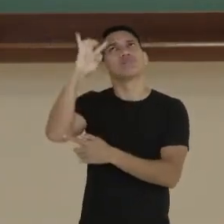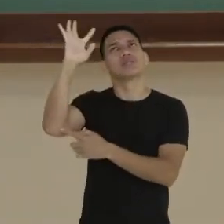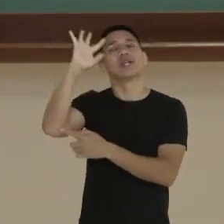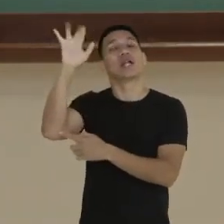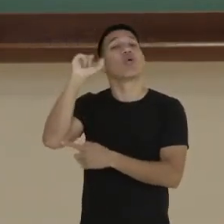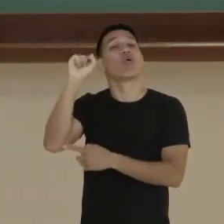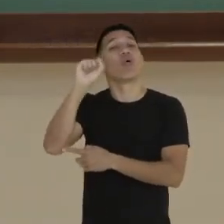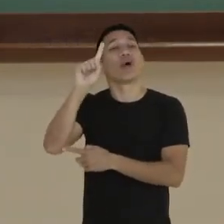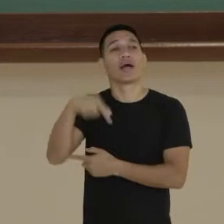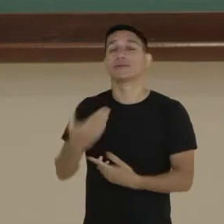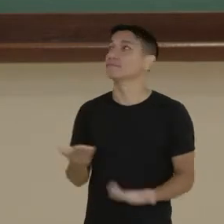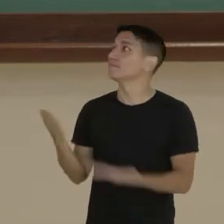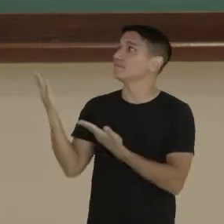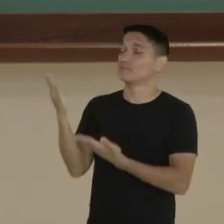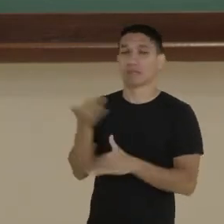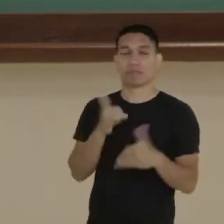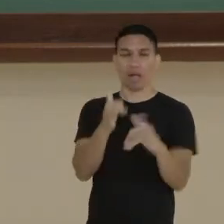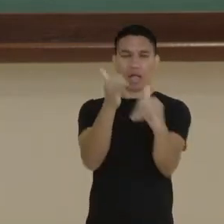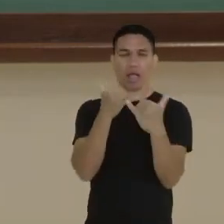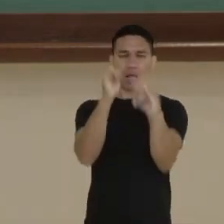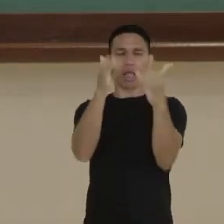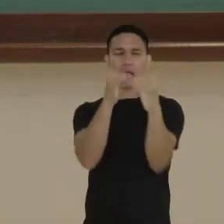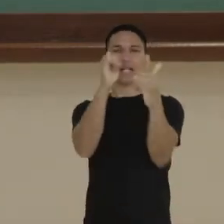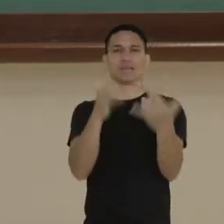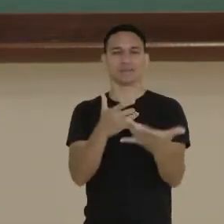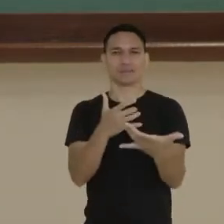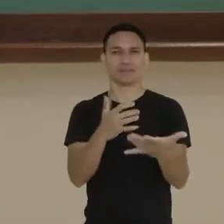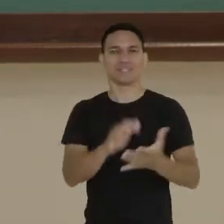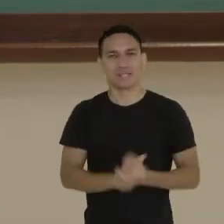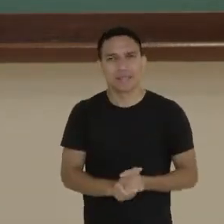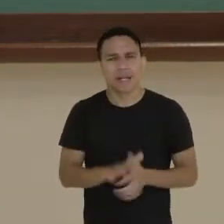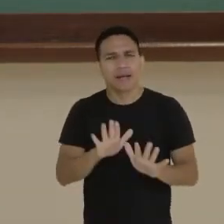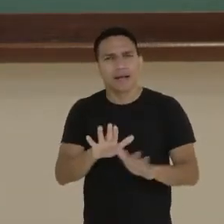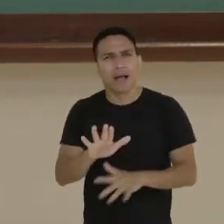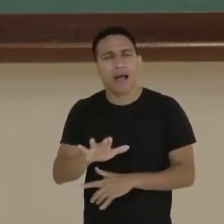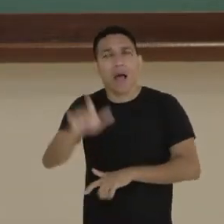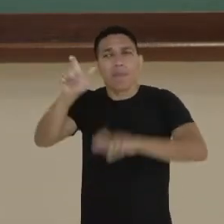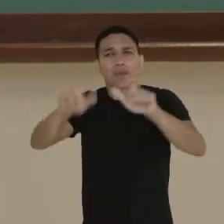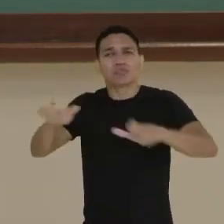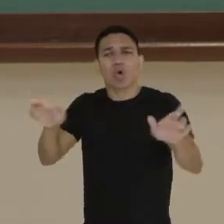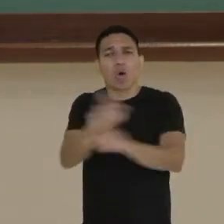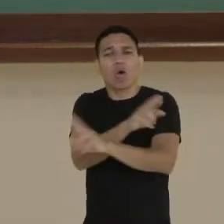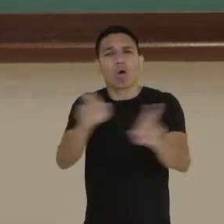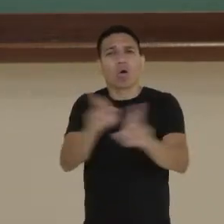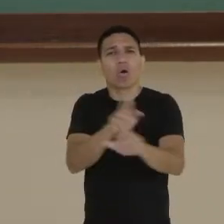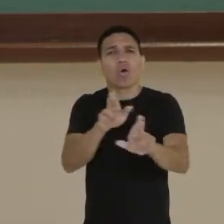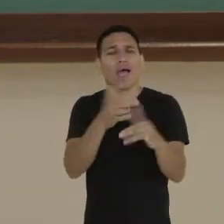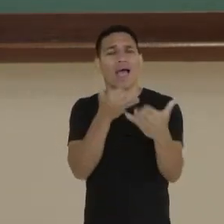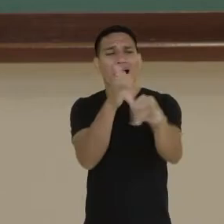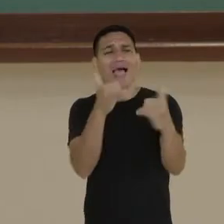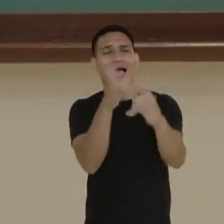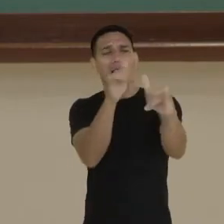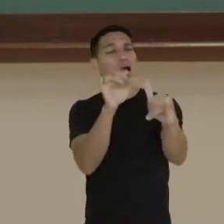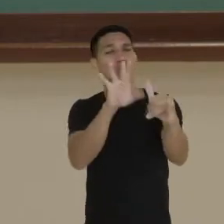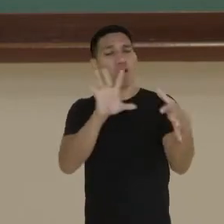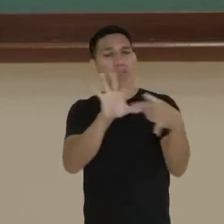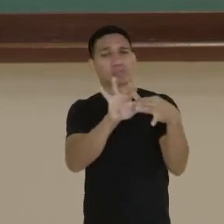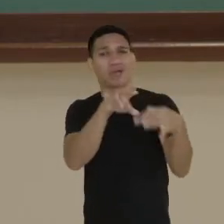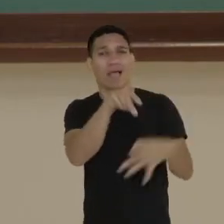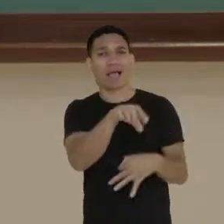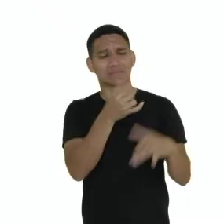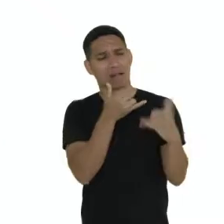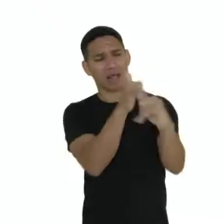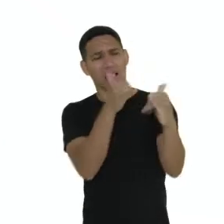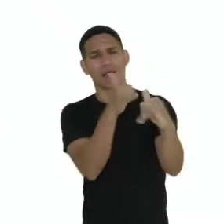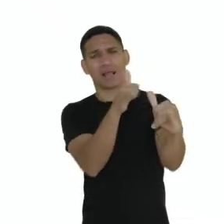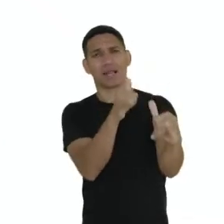é energia elétrica. Energia elétrica. Então as pessoas associam energia somente como energia elétrica.